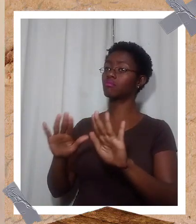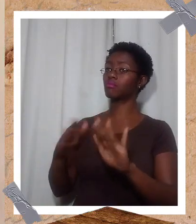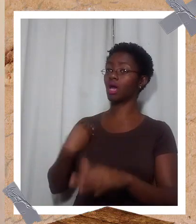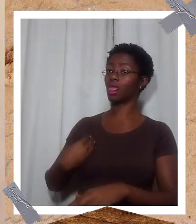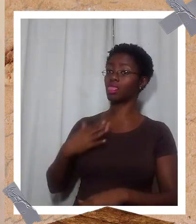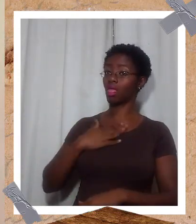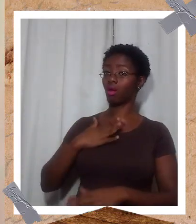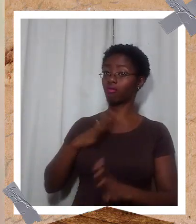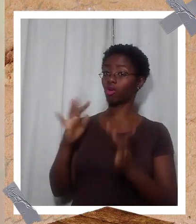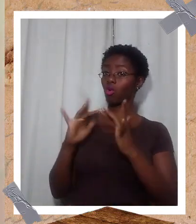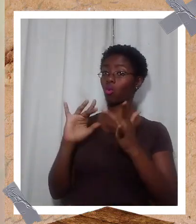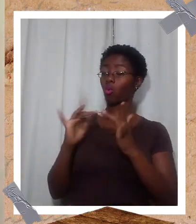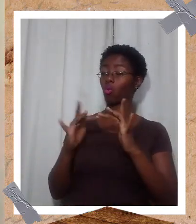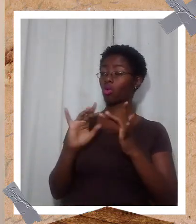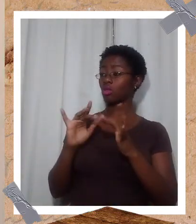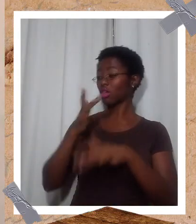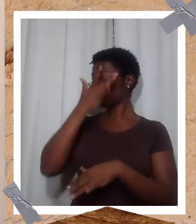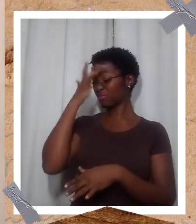pessoas